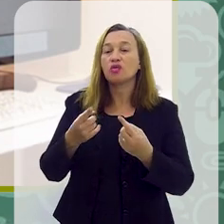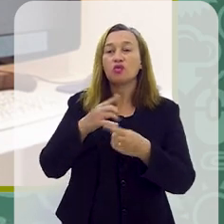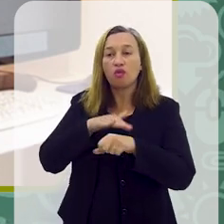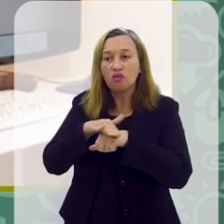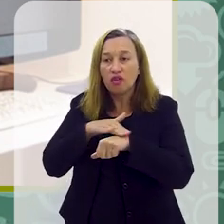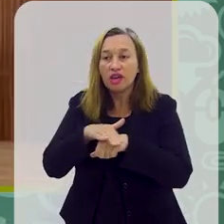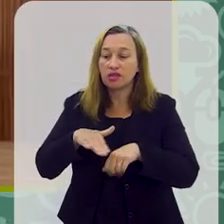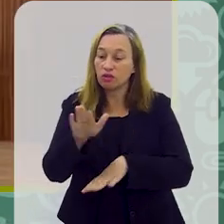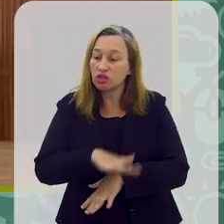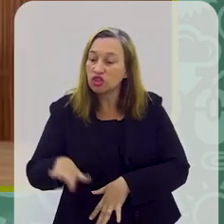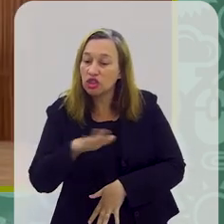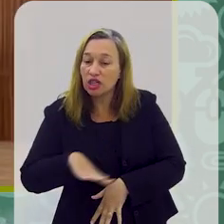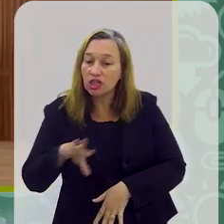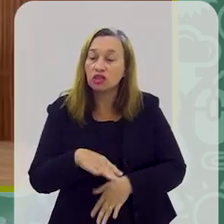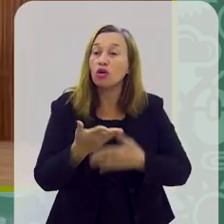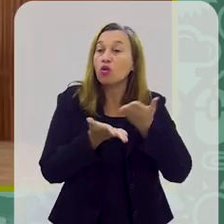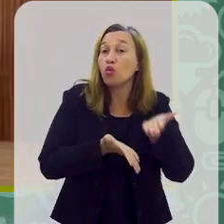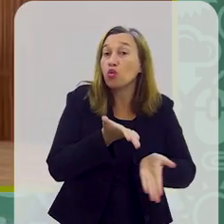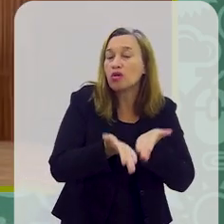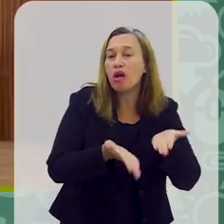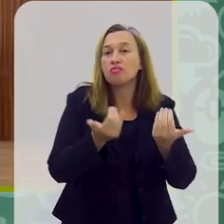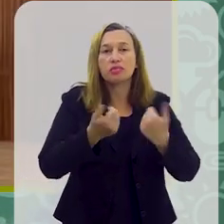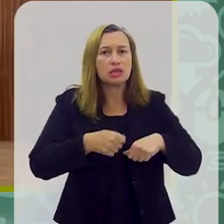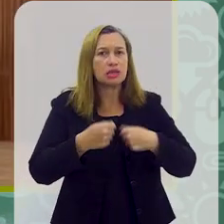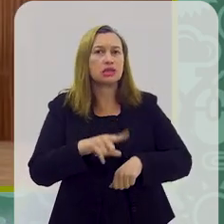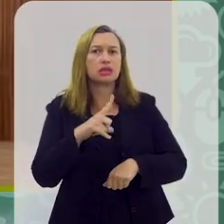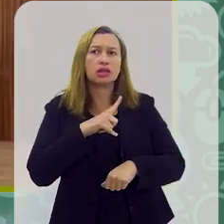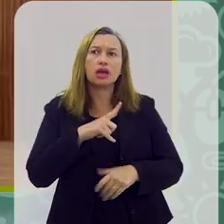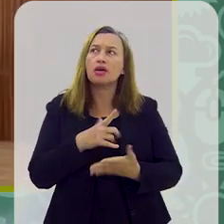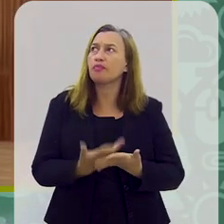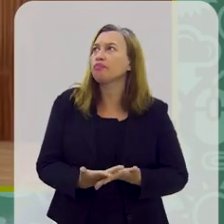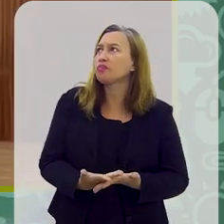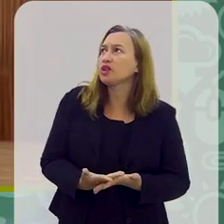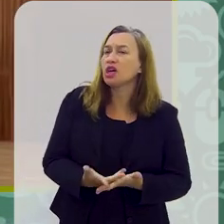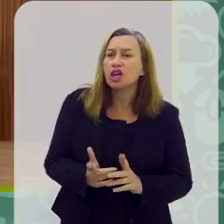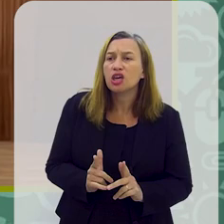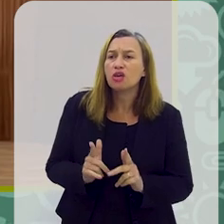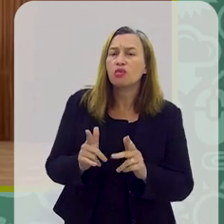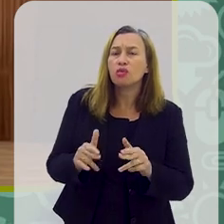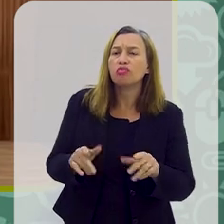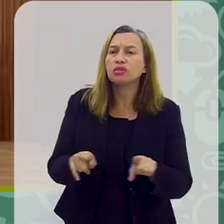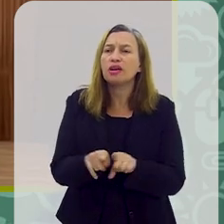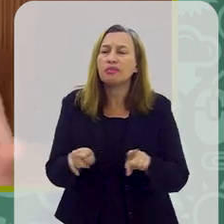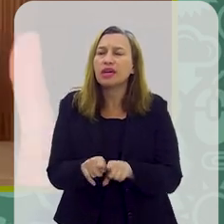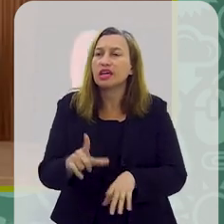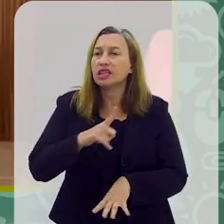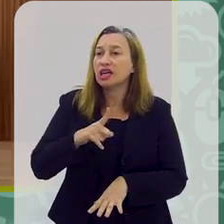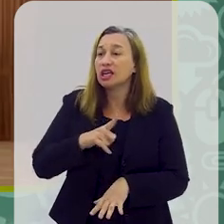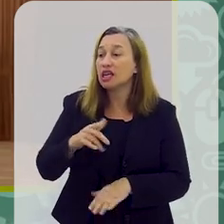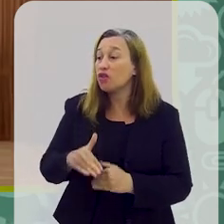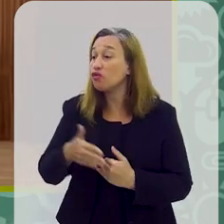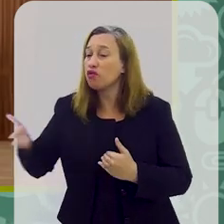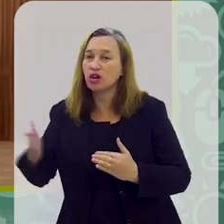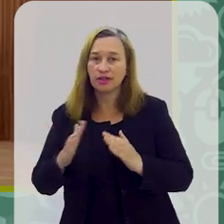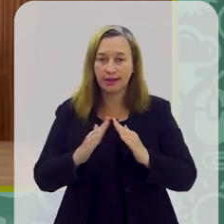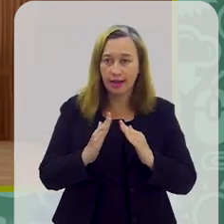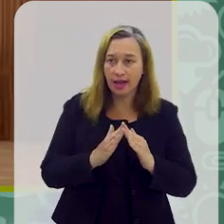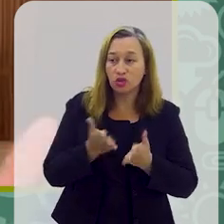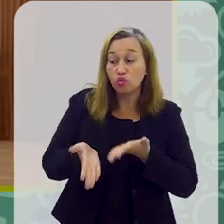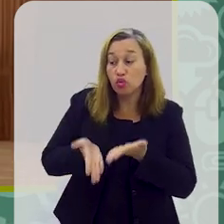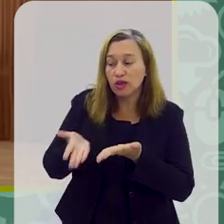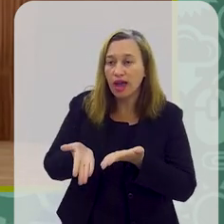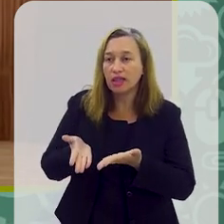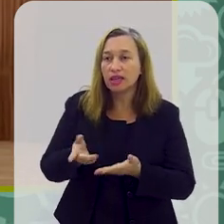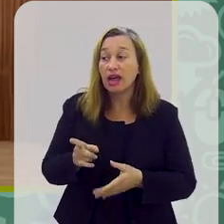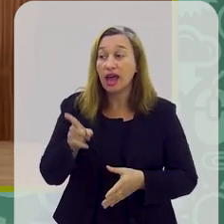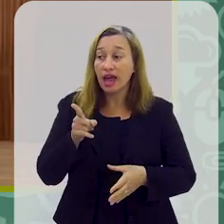as crianças sobre os cuidados que elas precisam ter, da mesma forma que ela teria com um cuidado fora de casa, né?